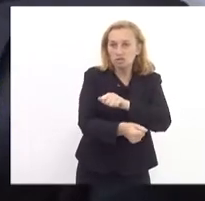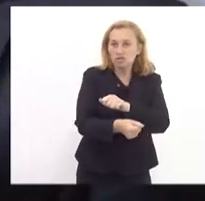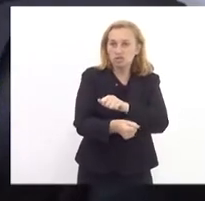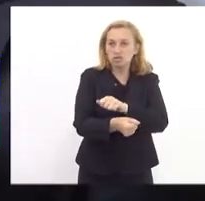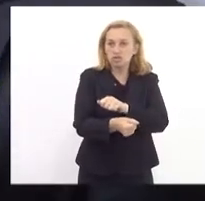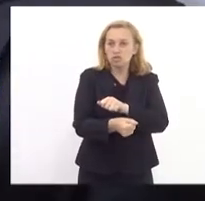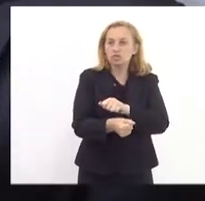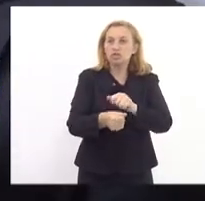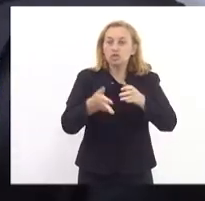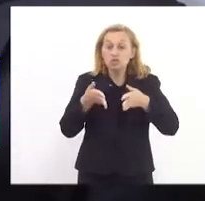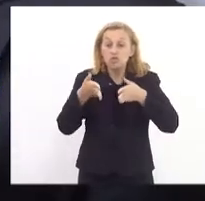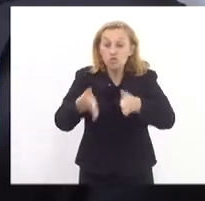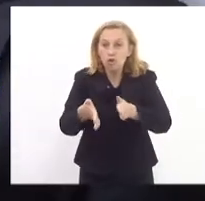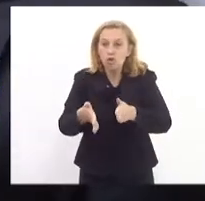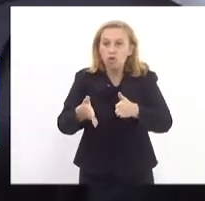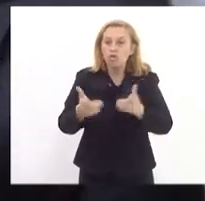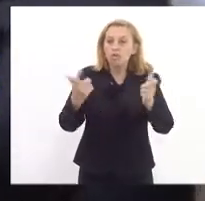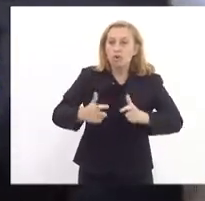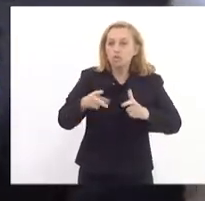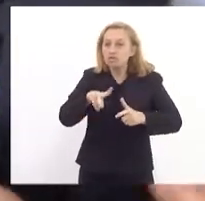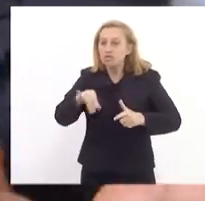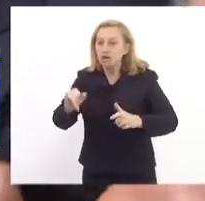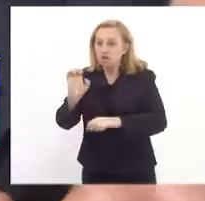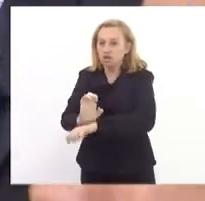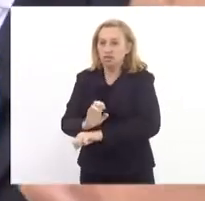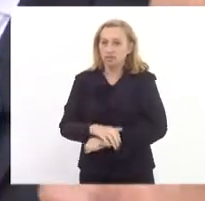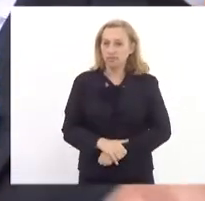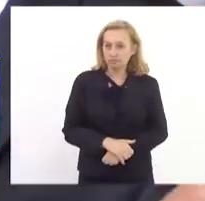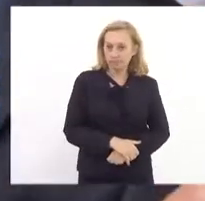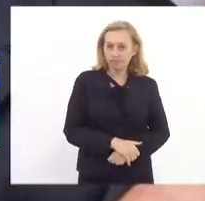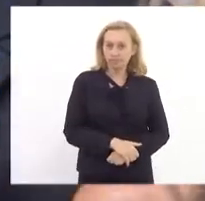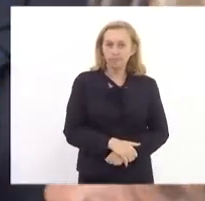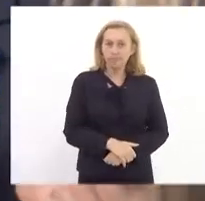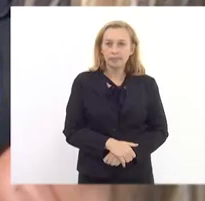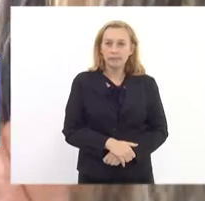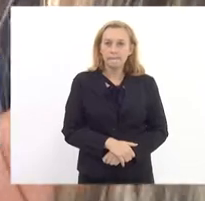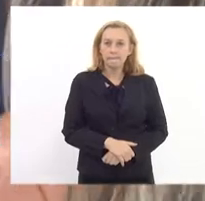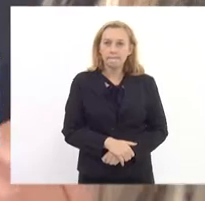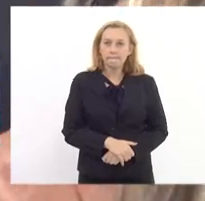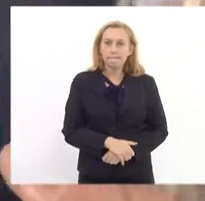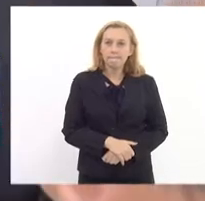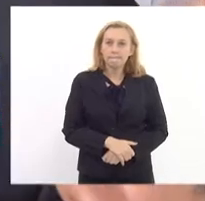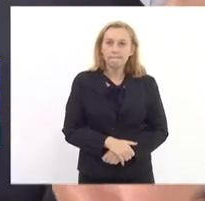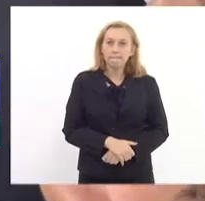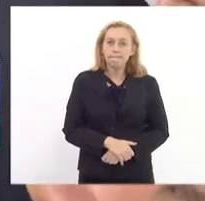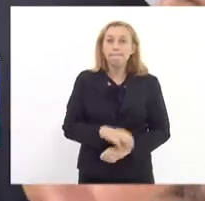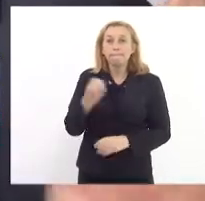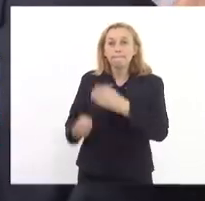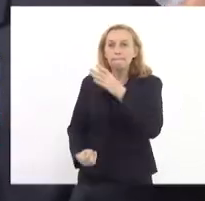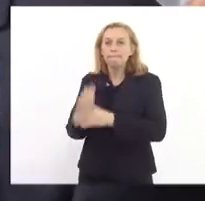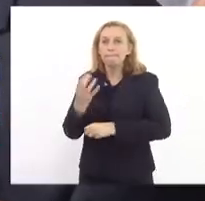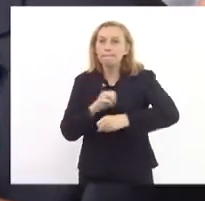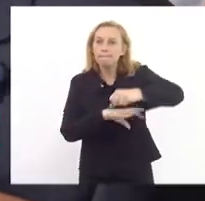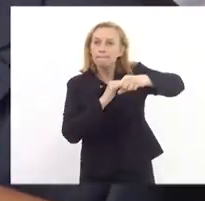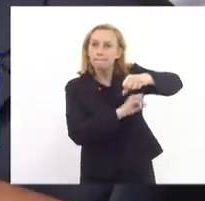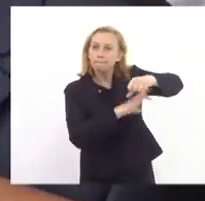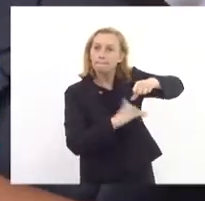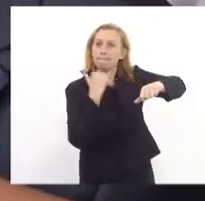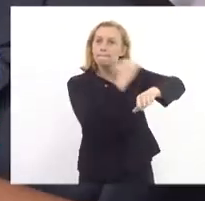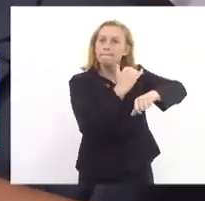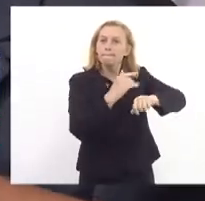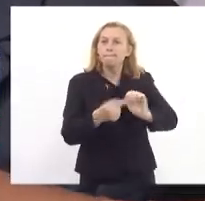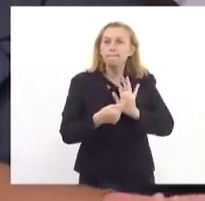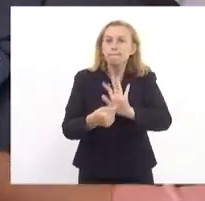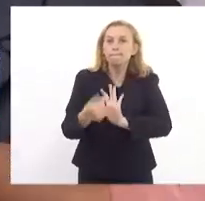e desse foco para onde o Estado vai. Se essa criação do Fundo Soberano mostra